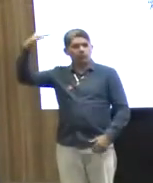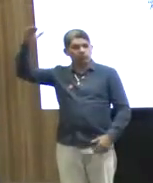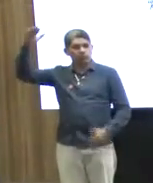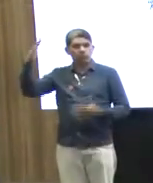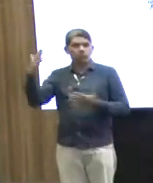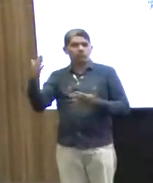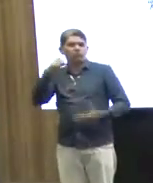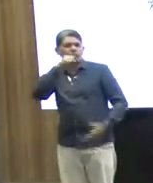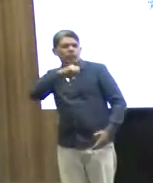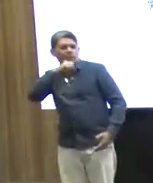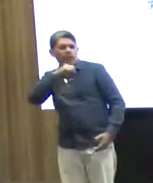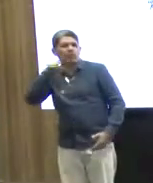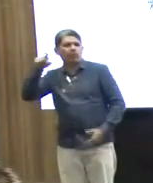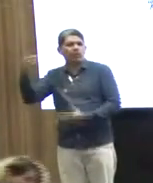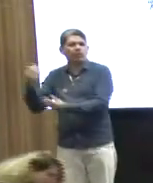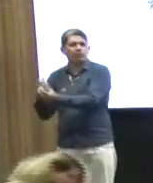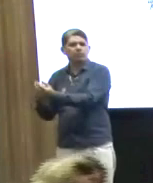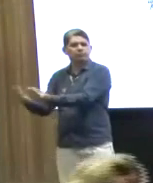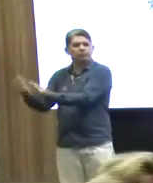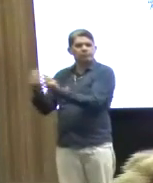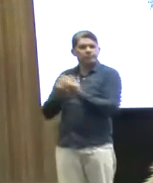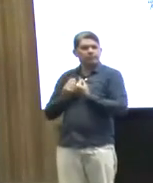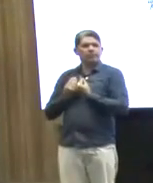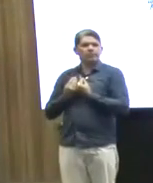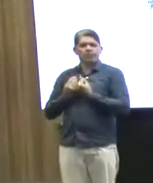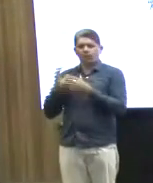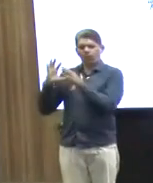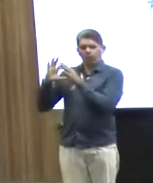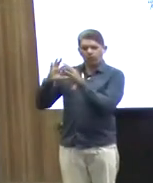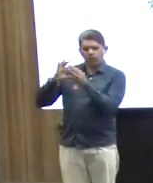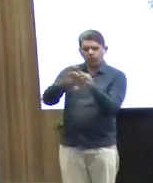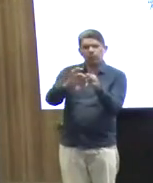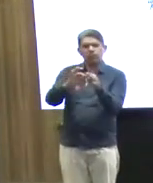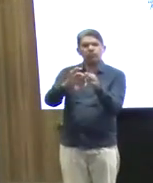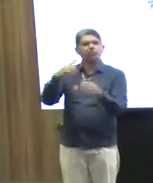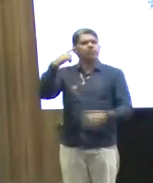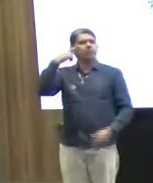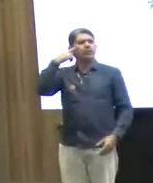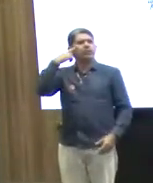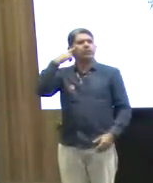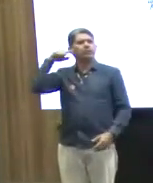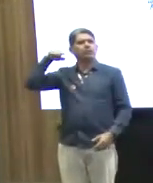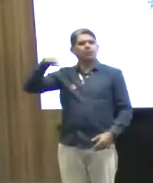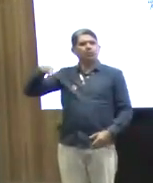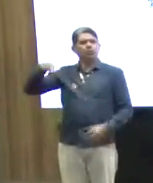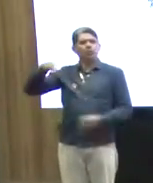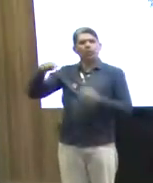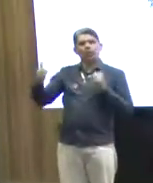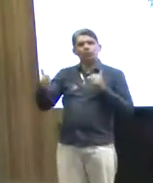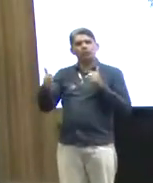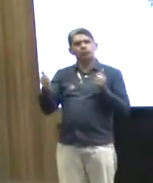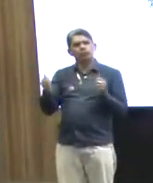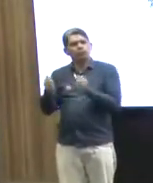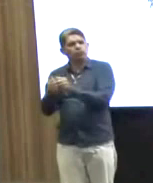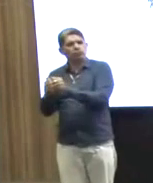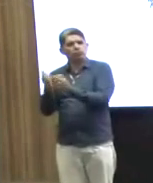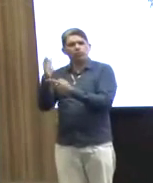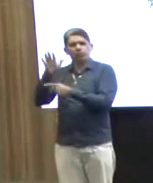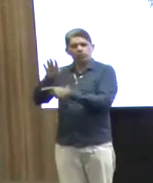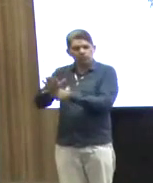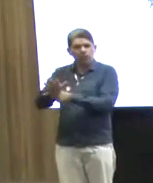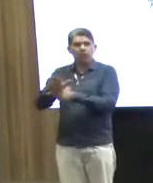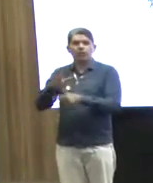idosos trazem nesse contexto para que eu pense qual a melhor forma de aproximar